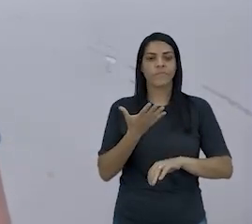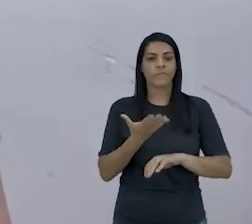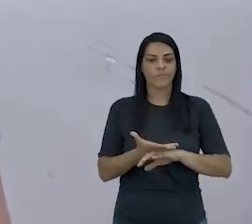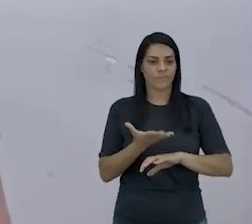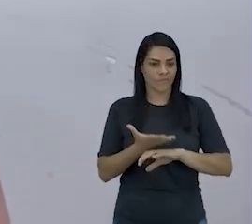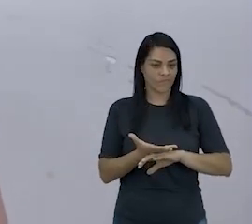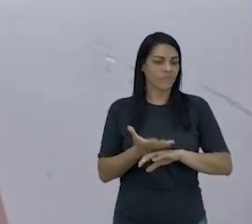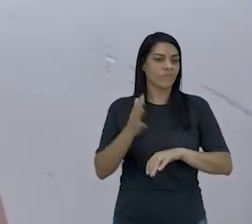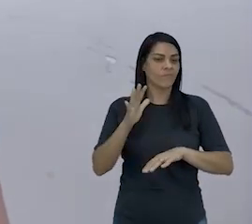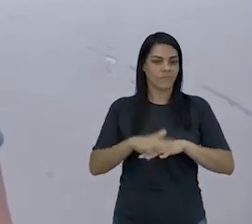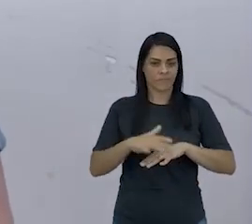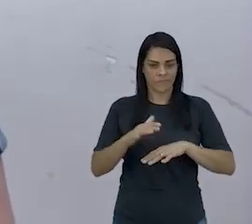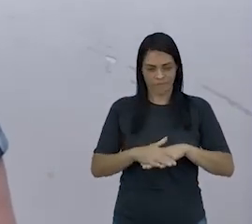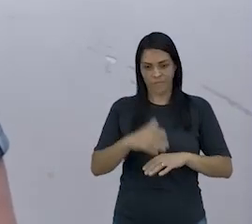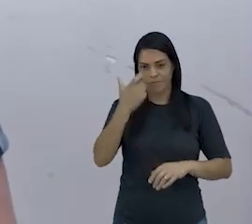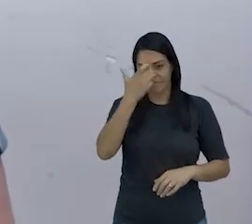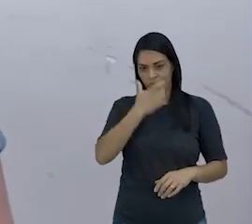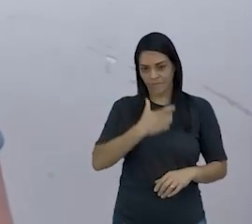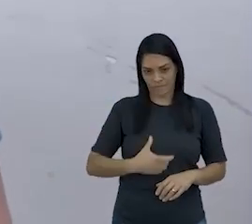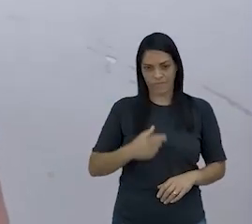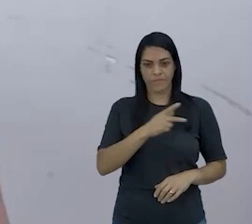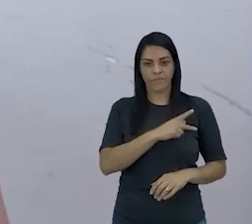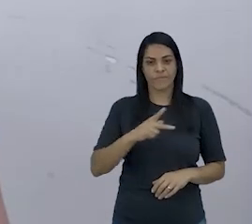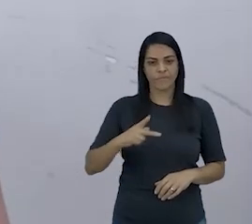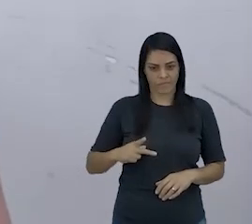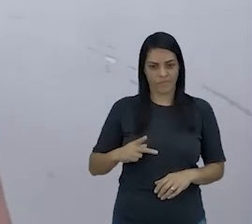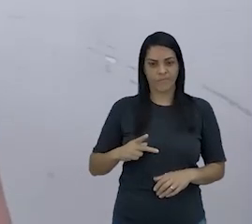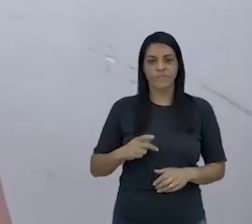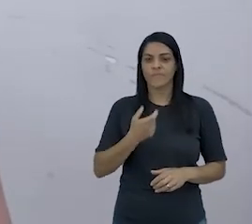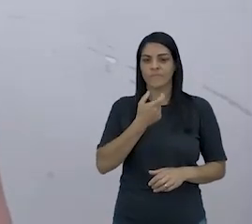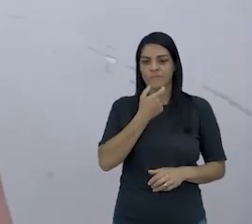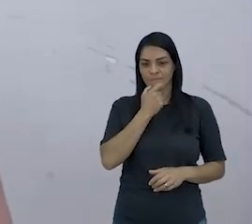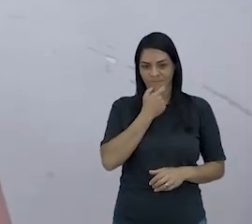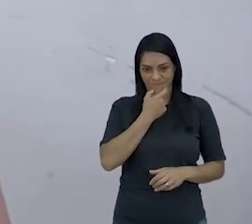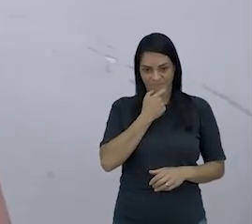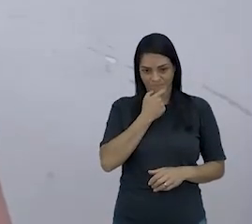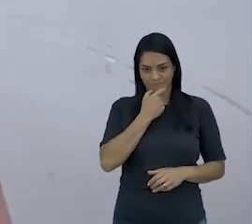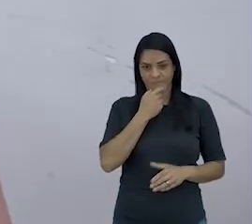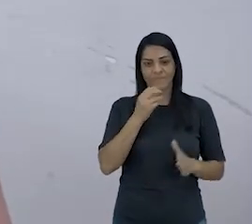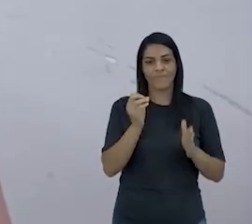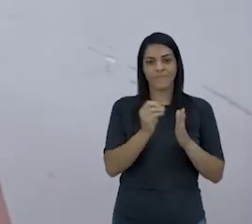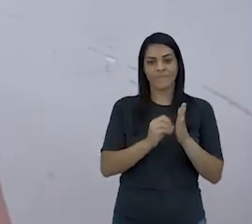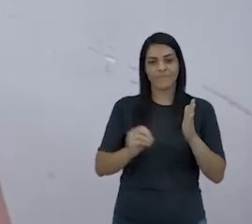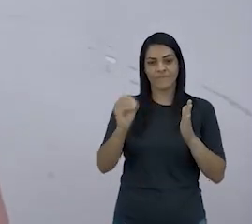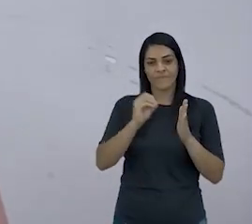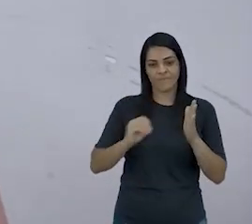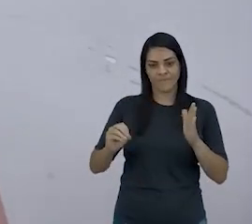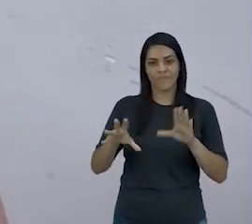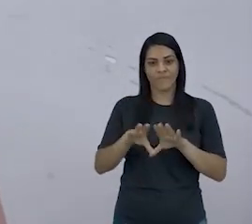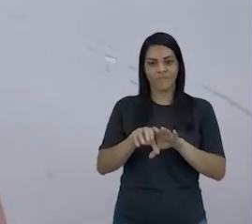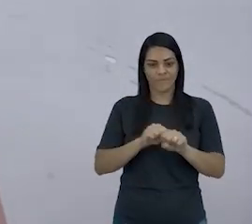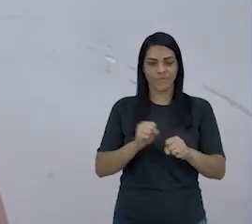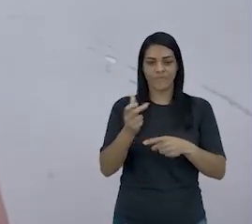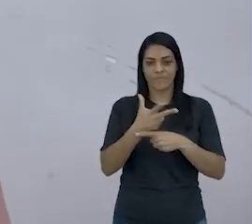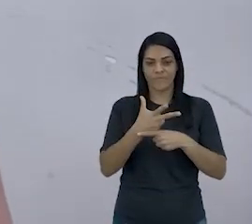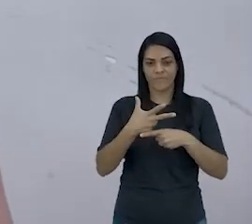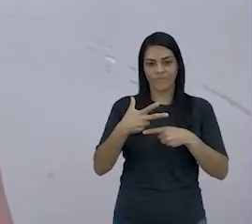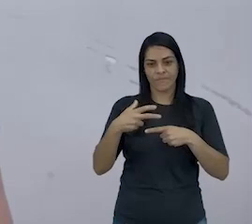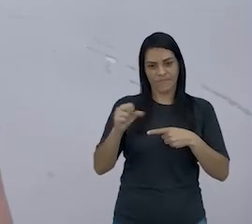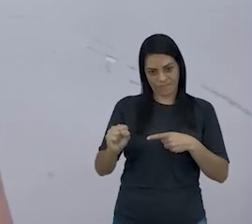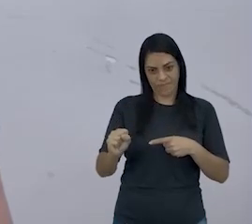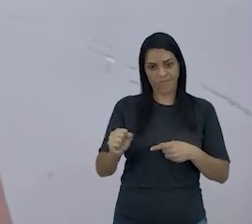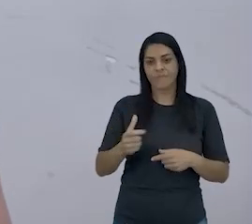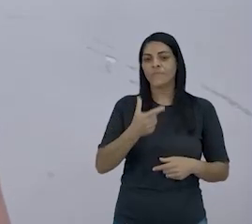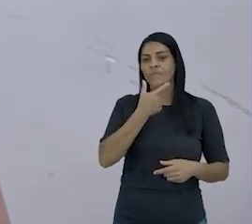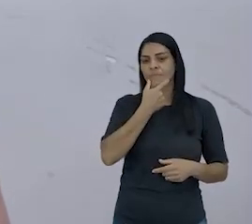Granato, né? Sou professora de inglês da rede. Estou aqui como formadora EFAP. Sou uma mulher branca de olhos